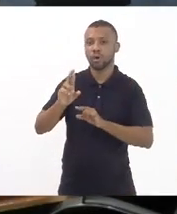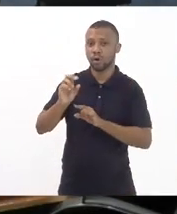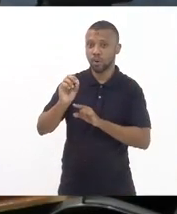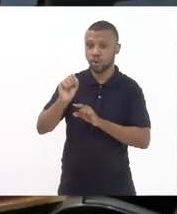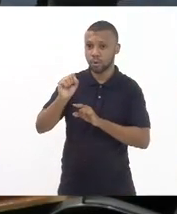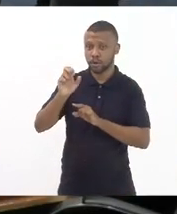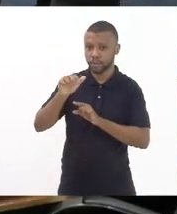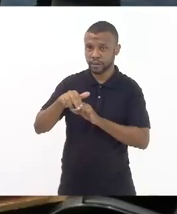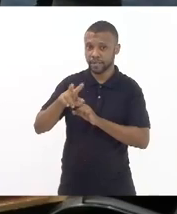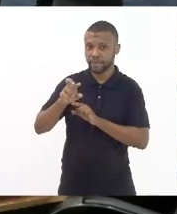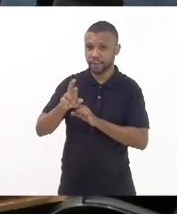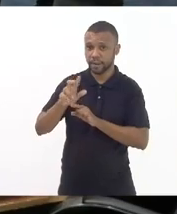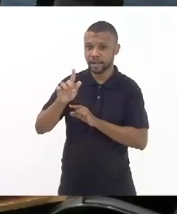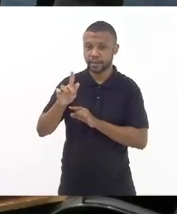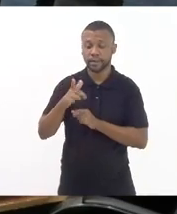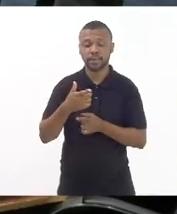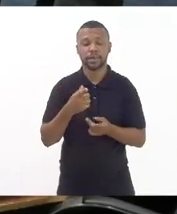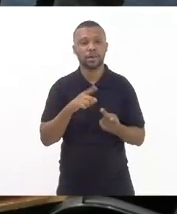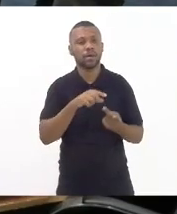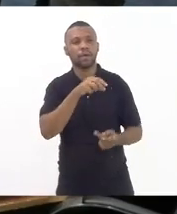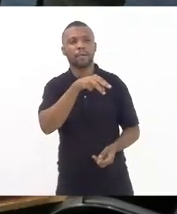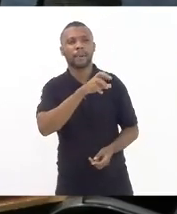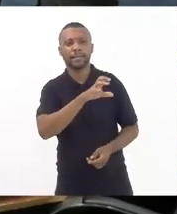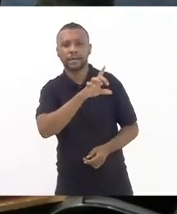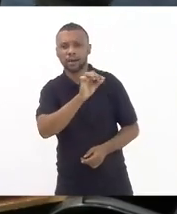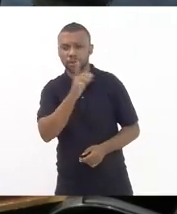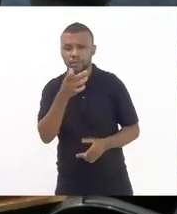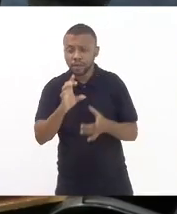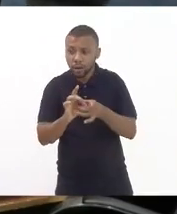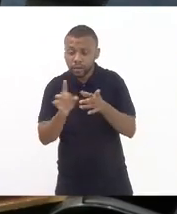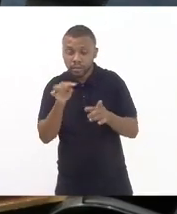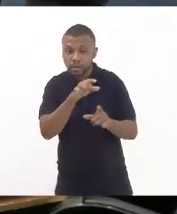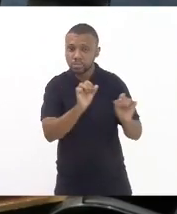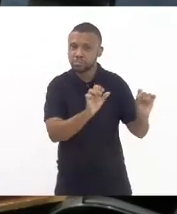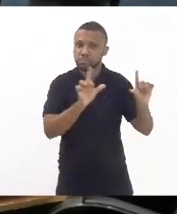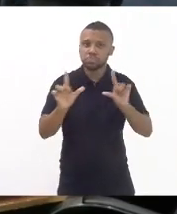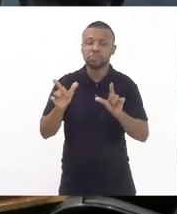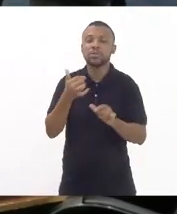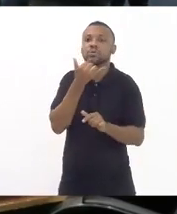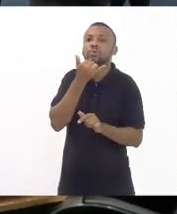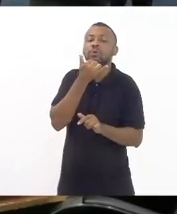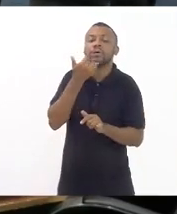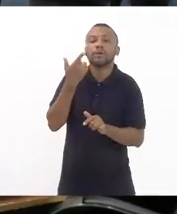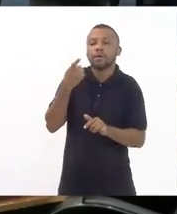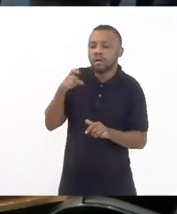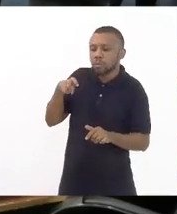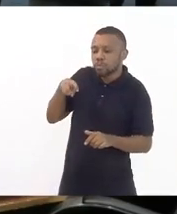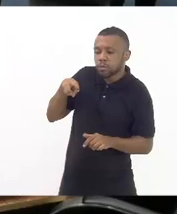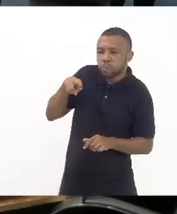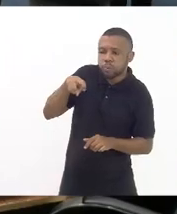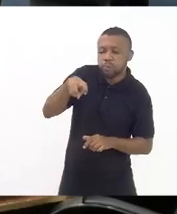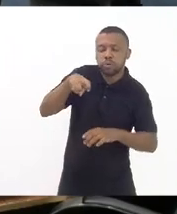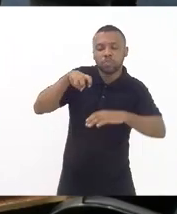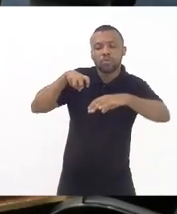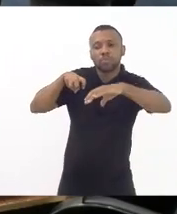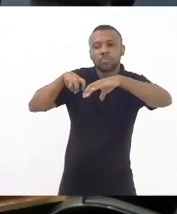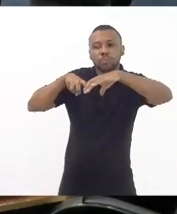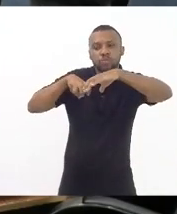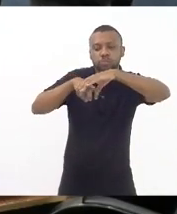presidente. Oi, Marcelo. Não, deixa o Marcelo, presidente. Desculpa aí, porque eu estava passando no túnel exatamente na hora que o senhor então,